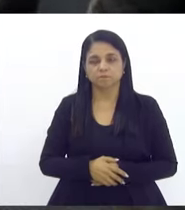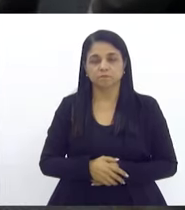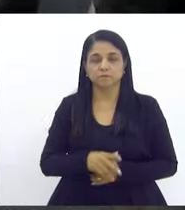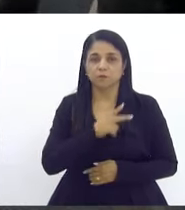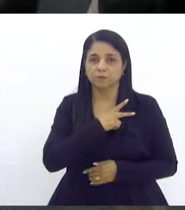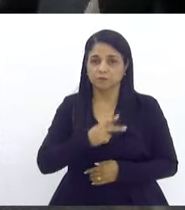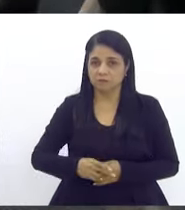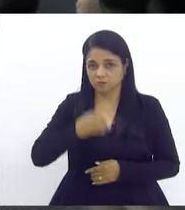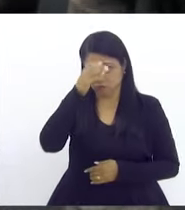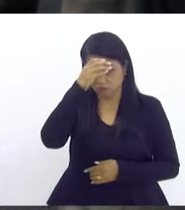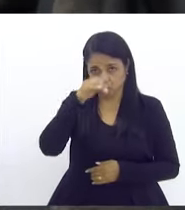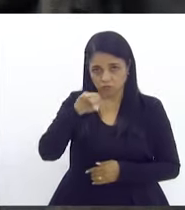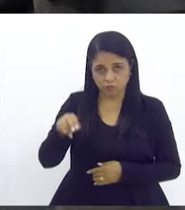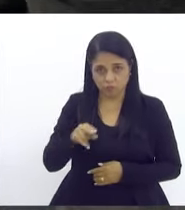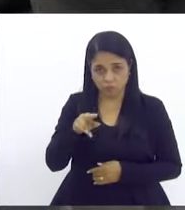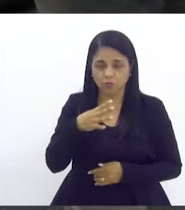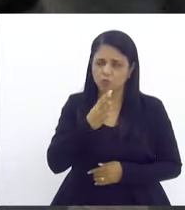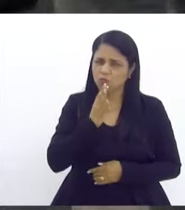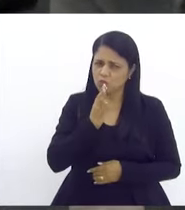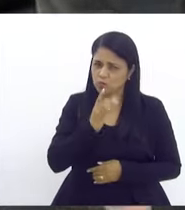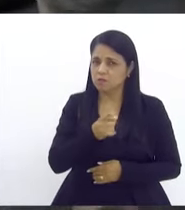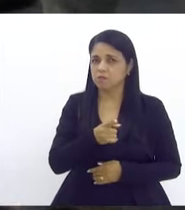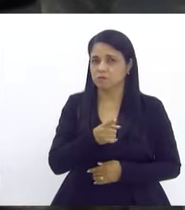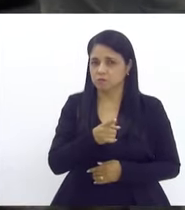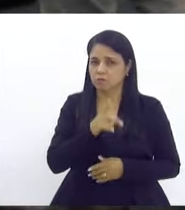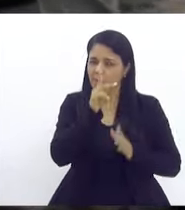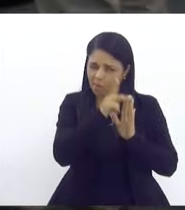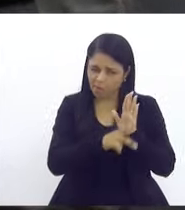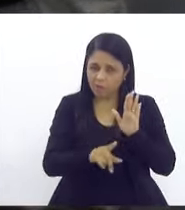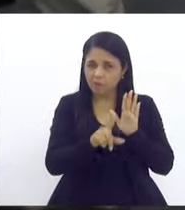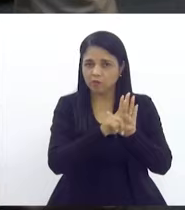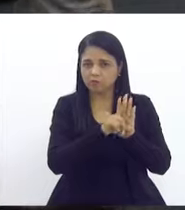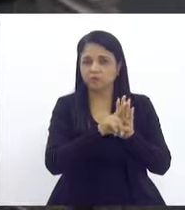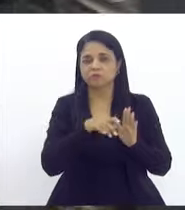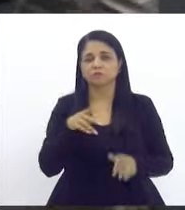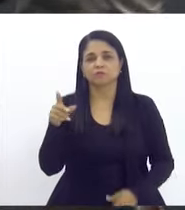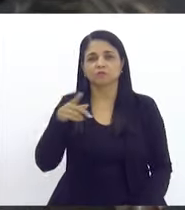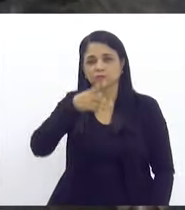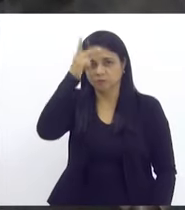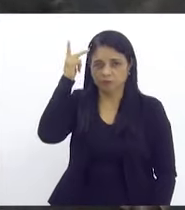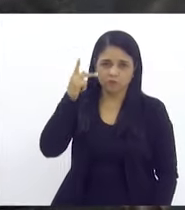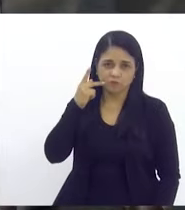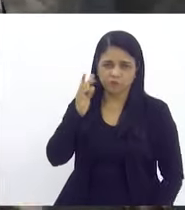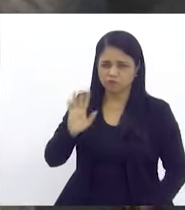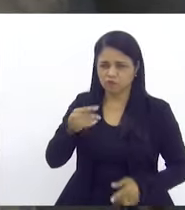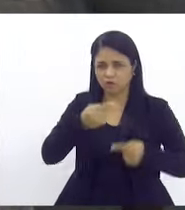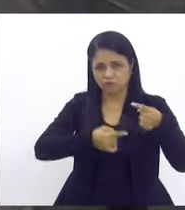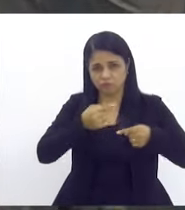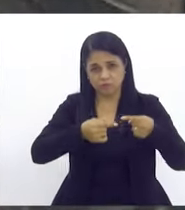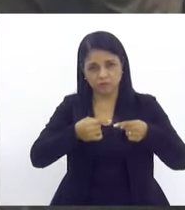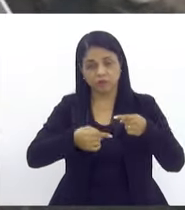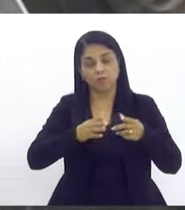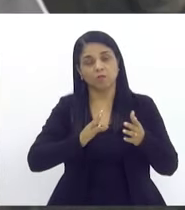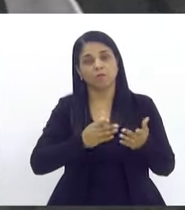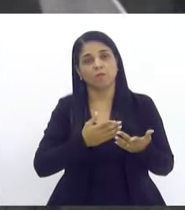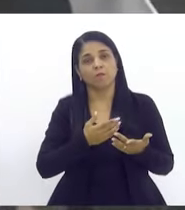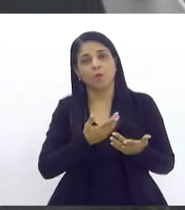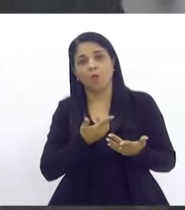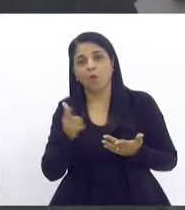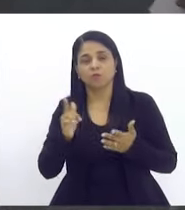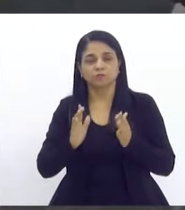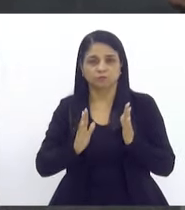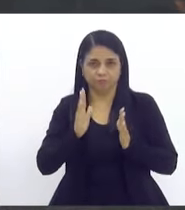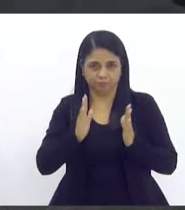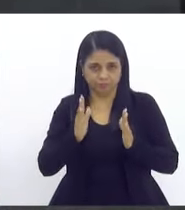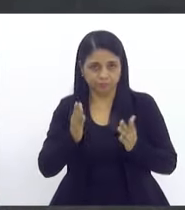Presidenta Tia Ju, eu conheço esse projeto, deputado Luiz Paulo, já participei da discussão em outros momentos. Inclusive, deputado Luiz